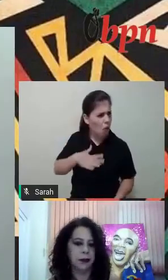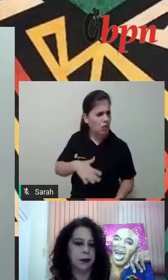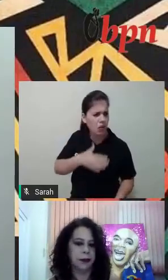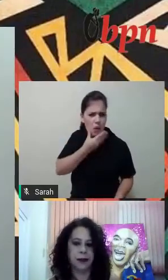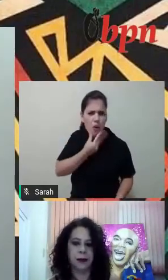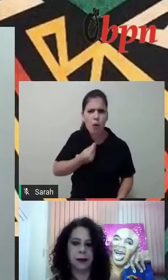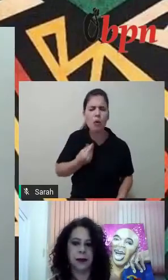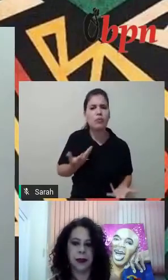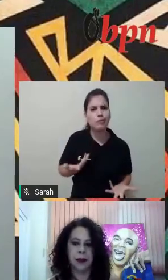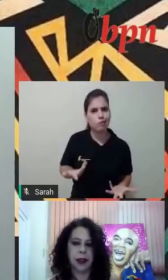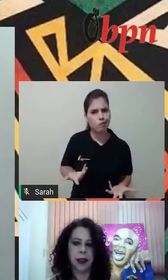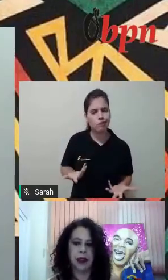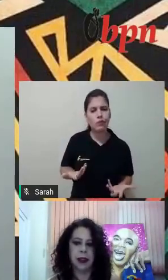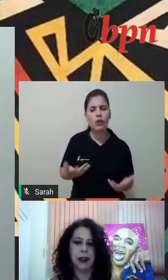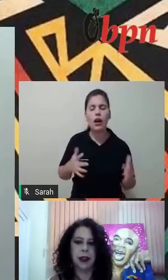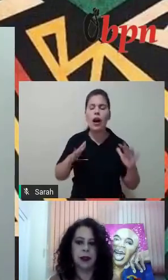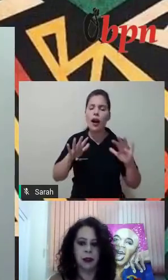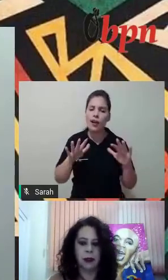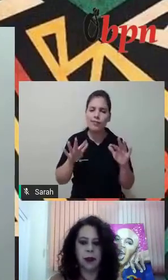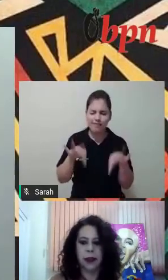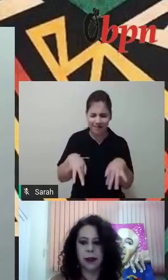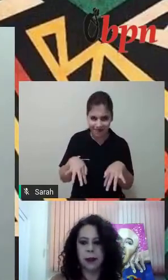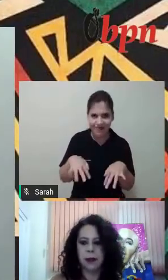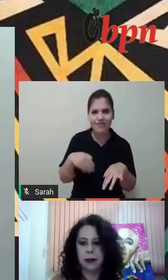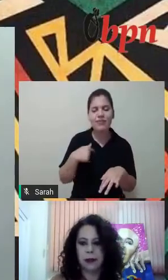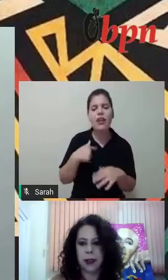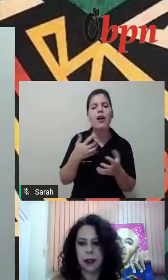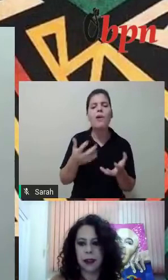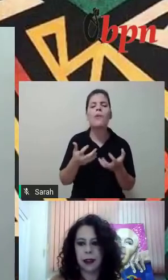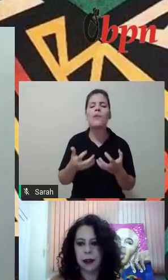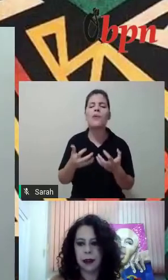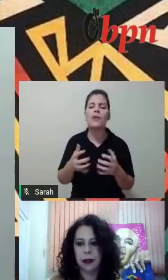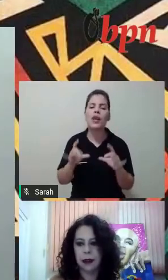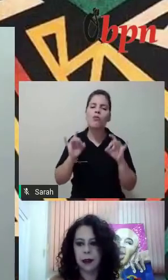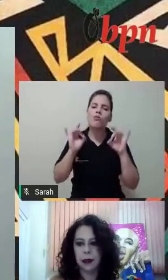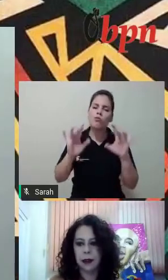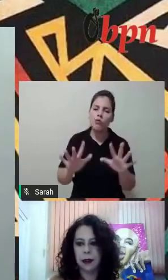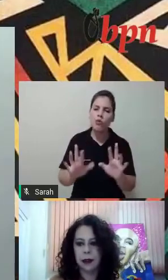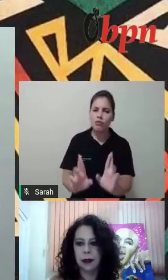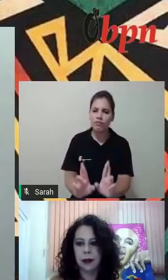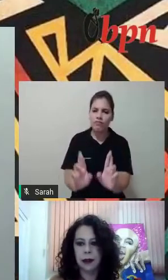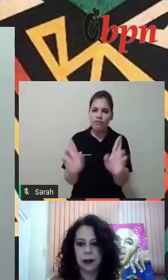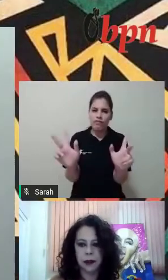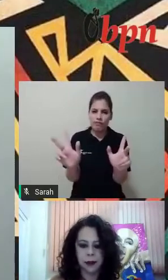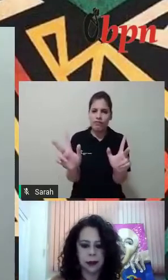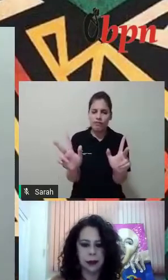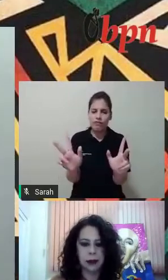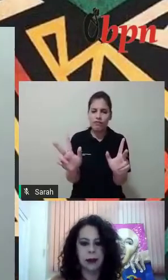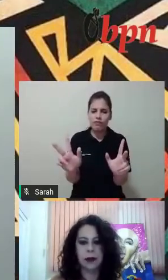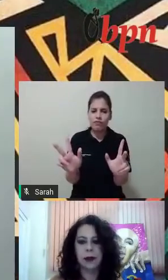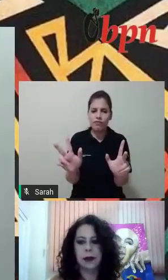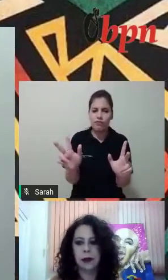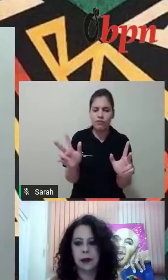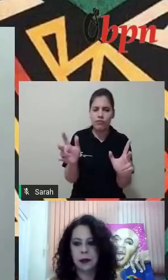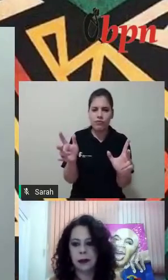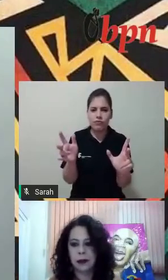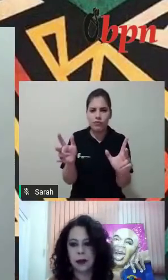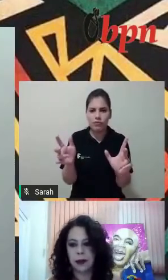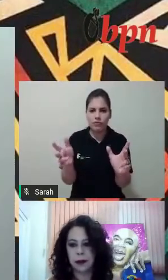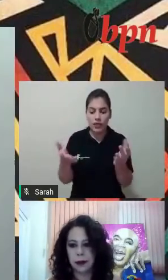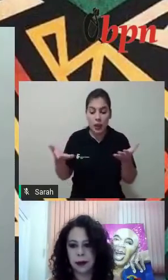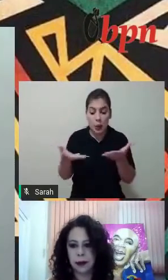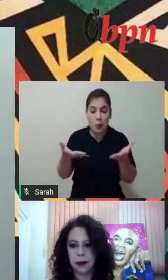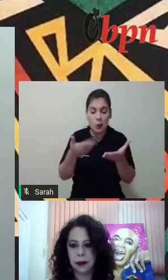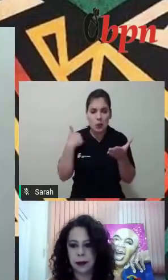para terminar, eu só quero fazer também uma distinção, é alguma coisa que eu estou também construindo agora.